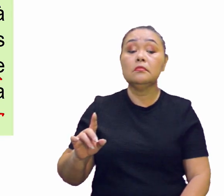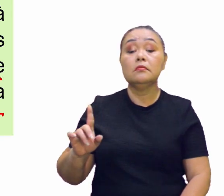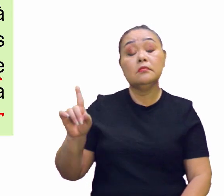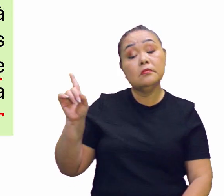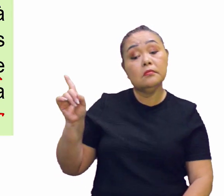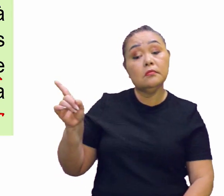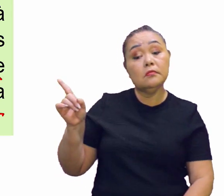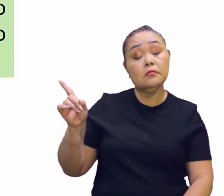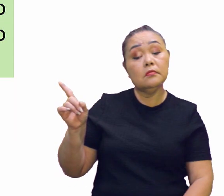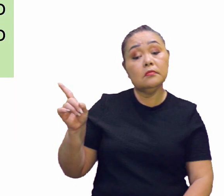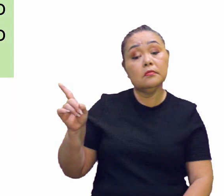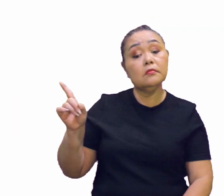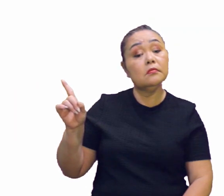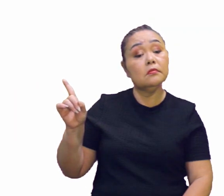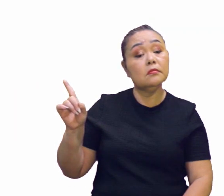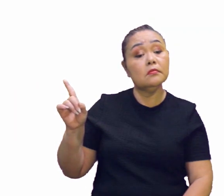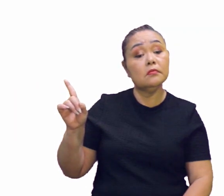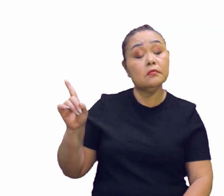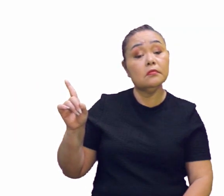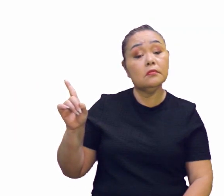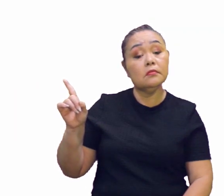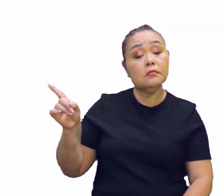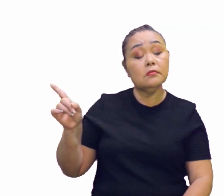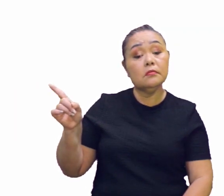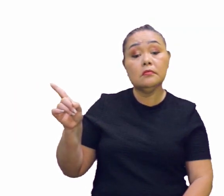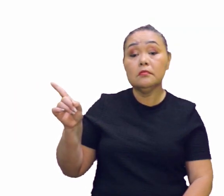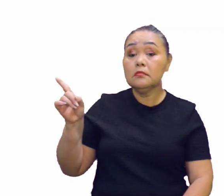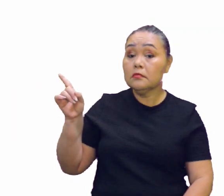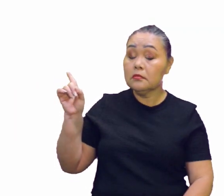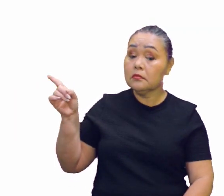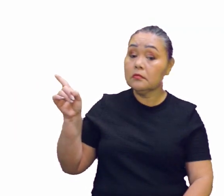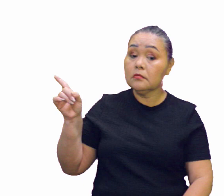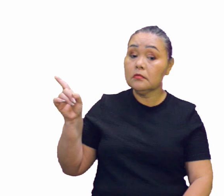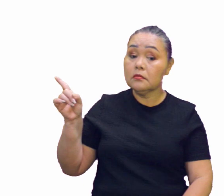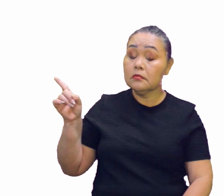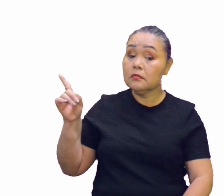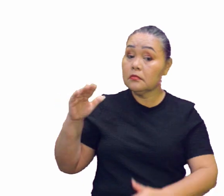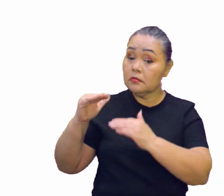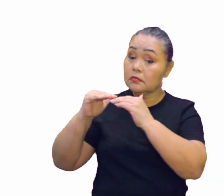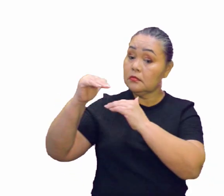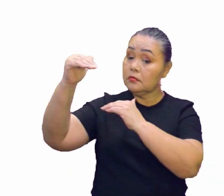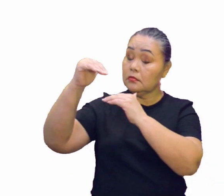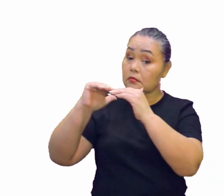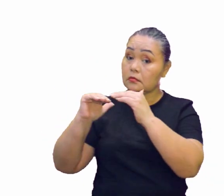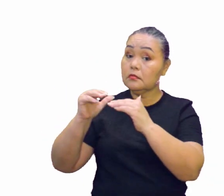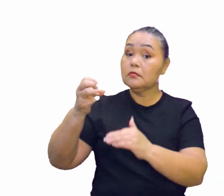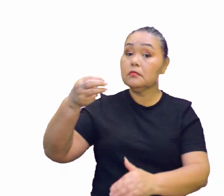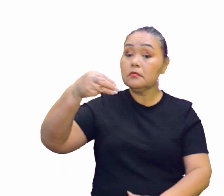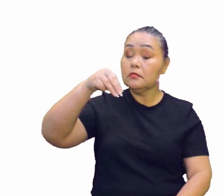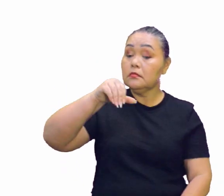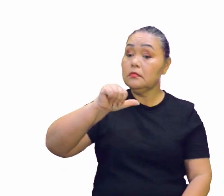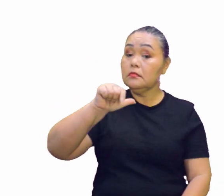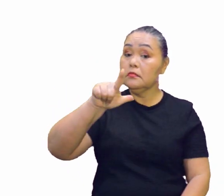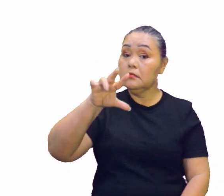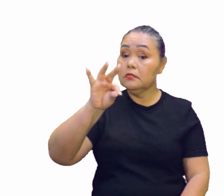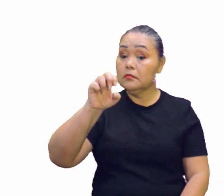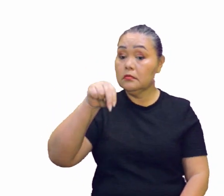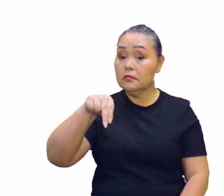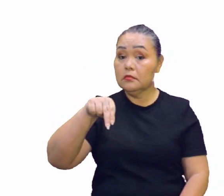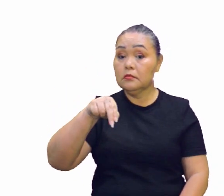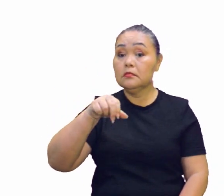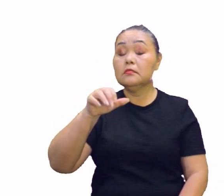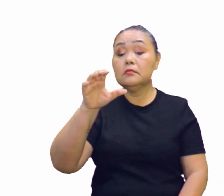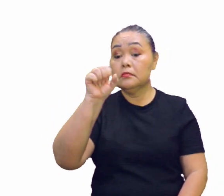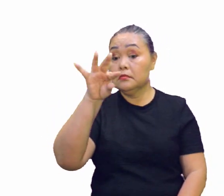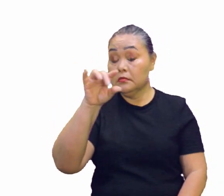E aí, a gente ainda tem que frisar, né, que essa aqui é uma divisão de Milton Santos. Essa não